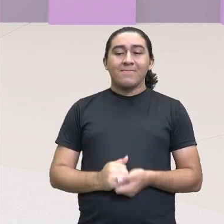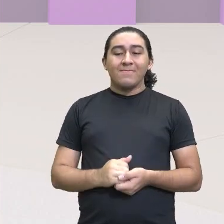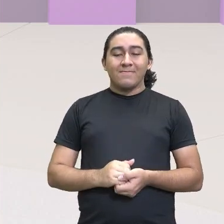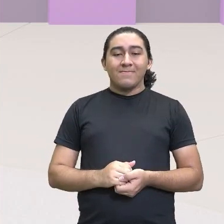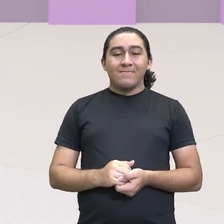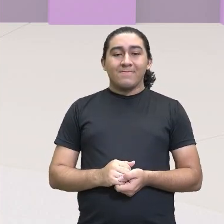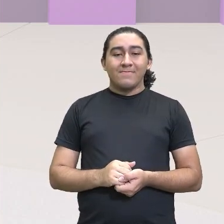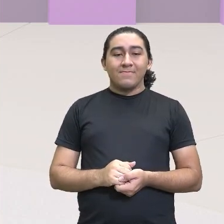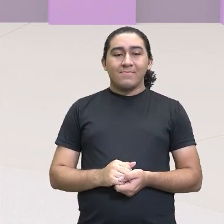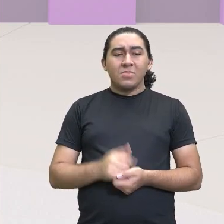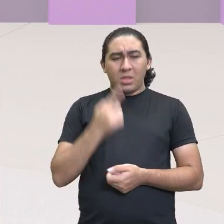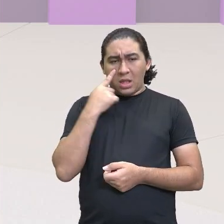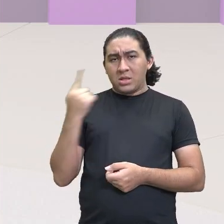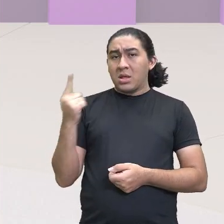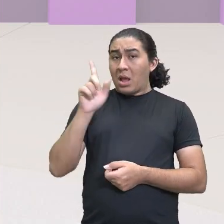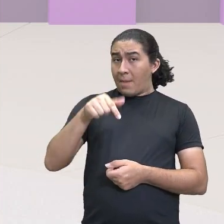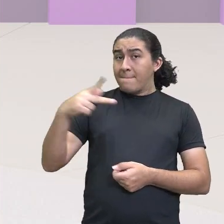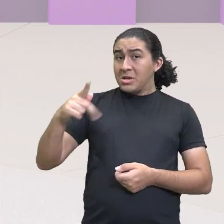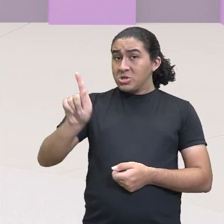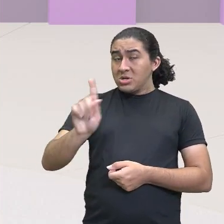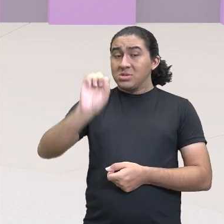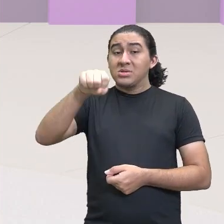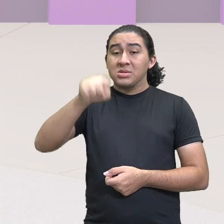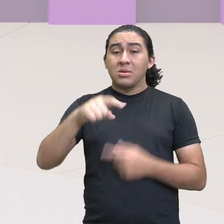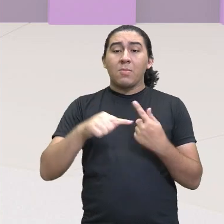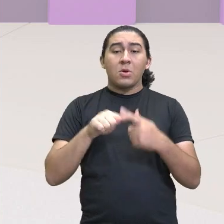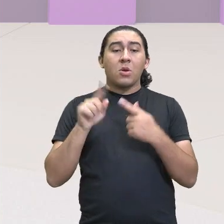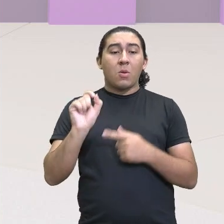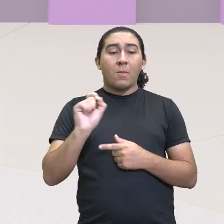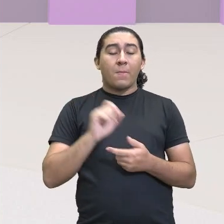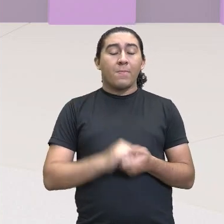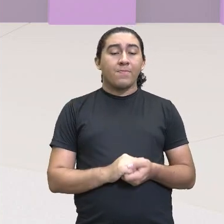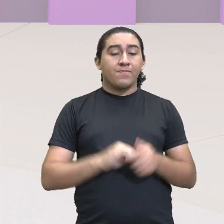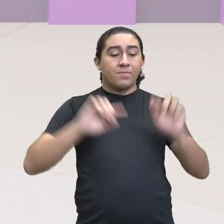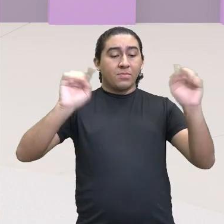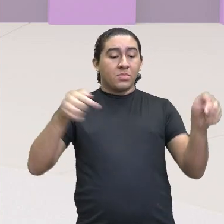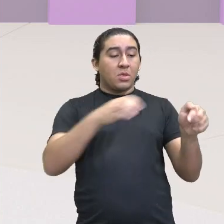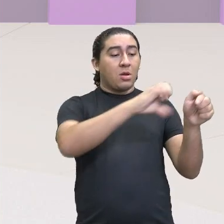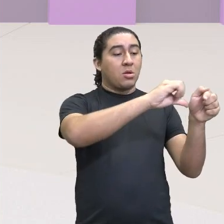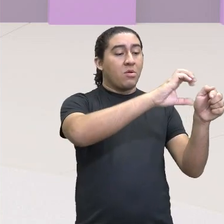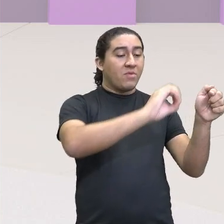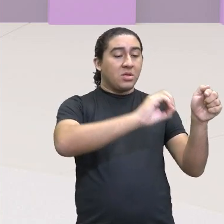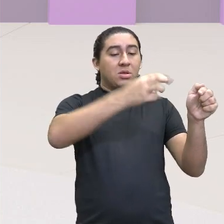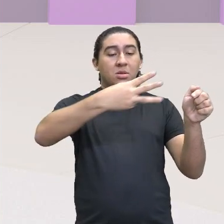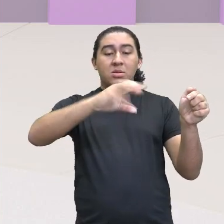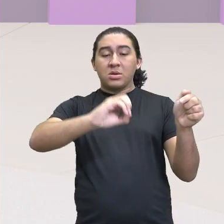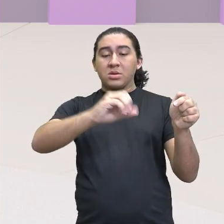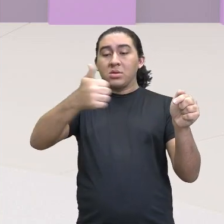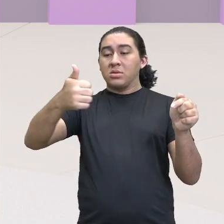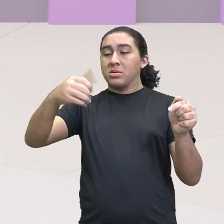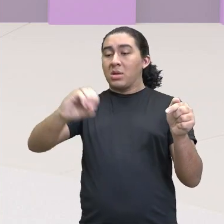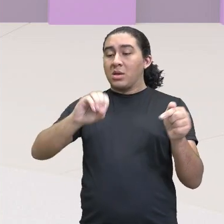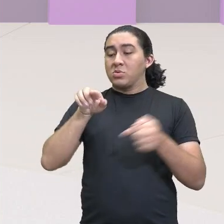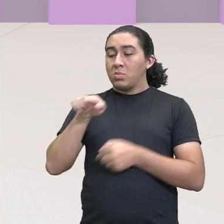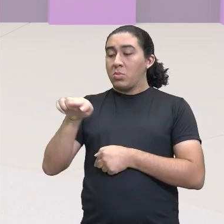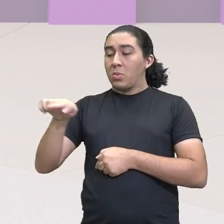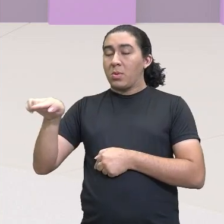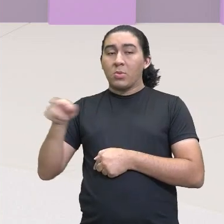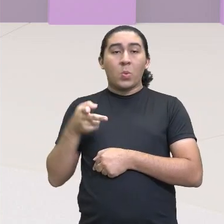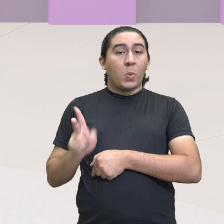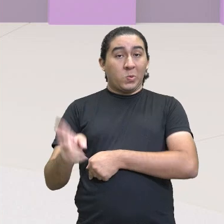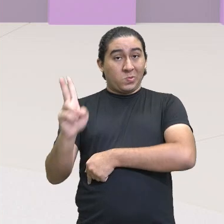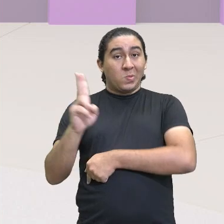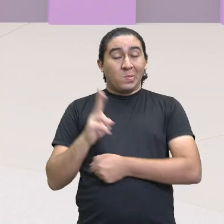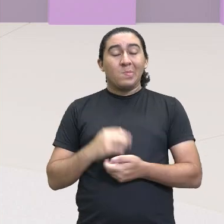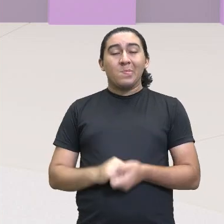Isso é uma PG? É. Por quê? Olha lá, 90, 30, 10 e continua, né? Uma